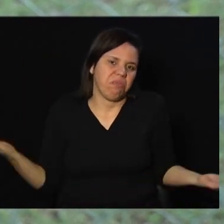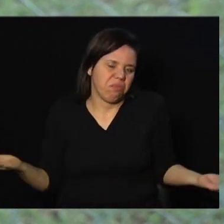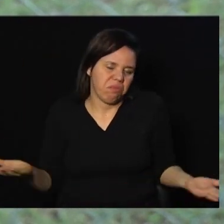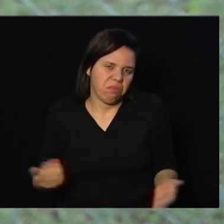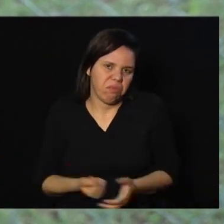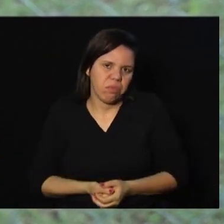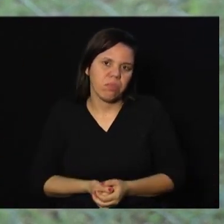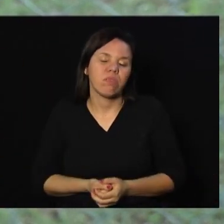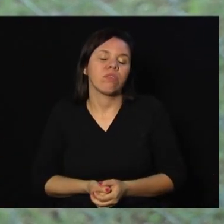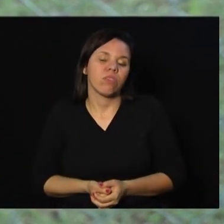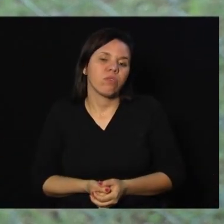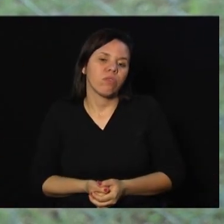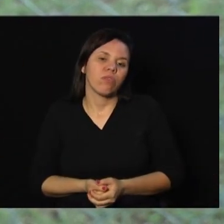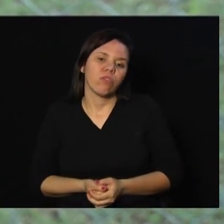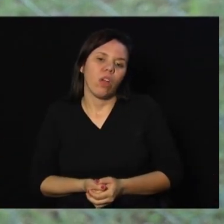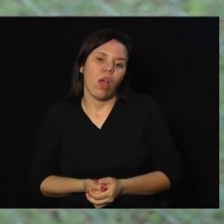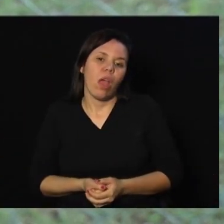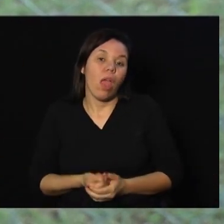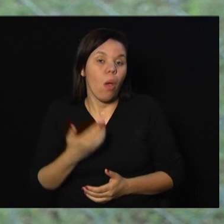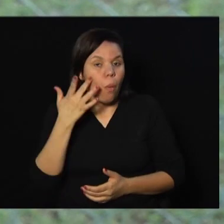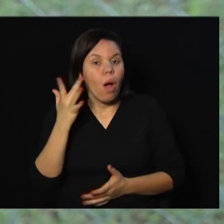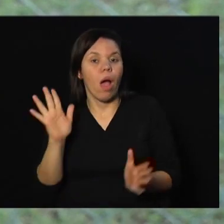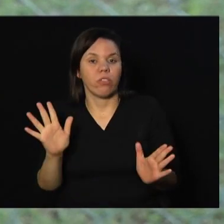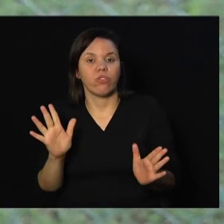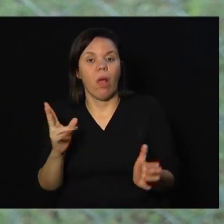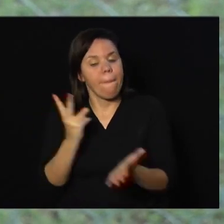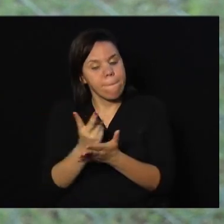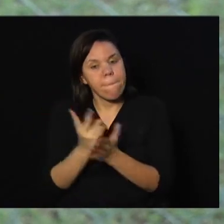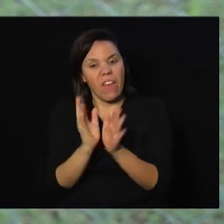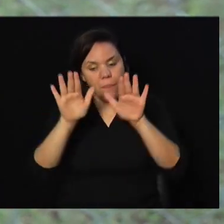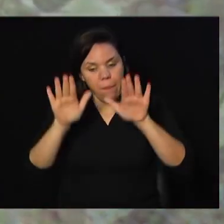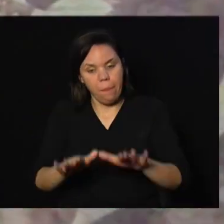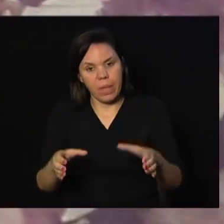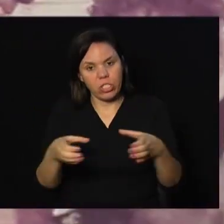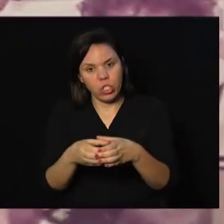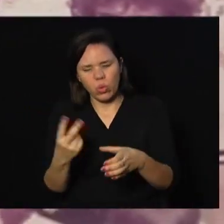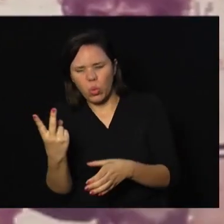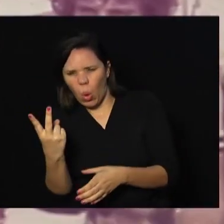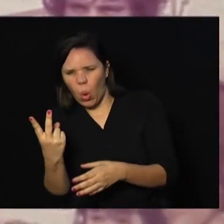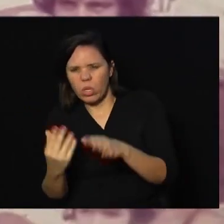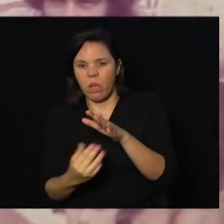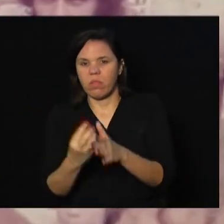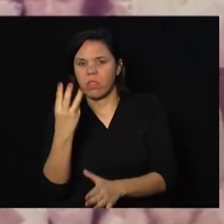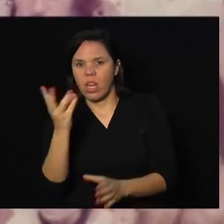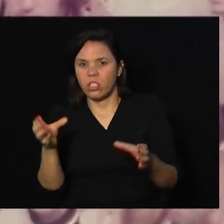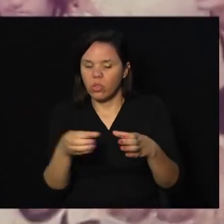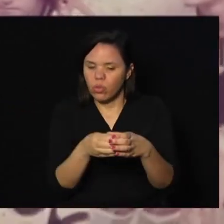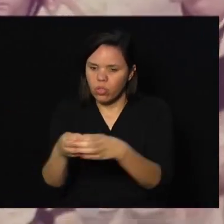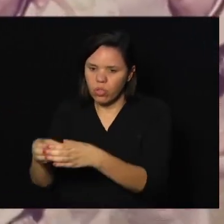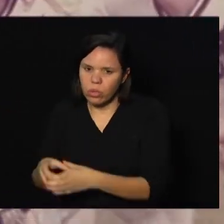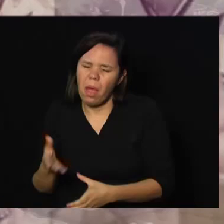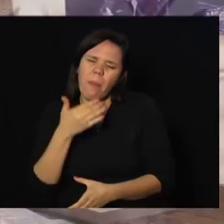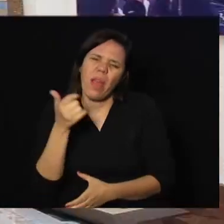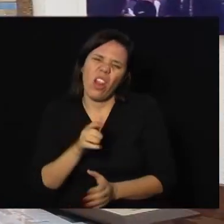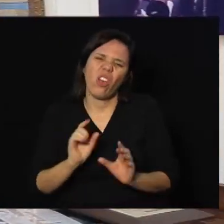Que, né, o jogador mais estabilizado, mais focado em 2 clubes, 3 clubes, é muito melhor, né, do